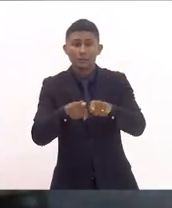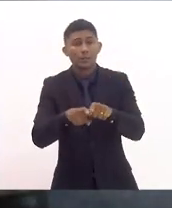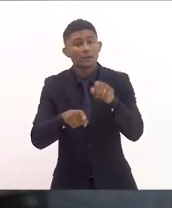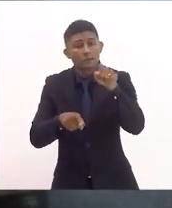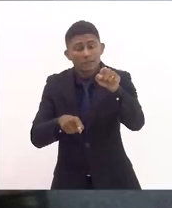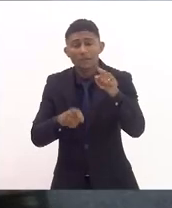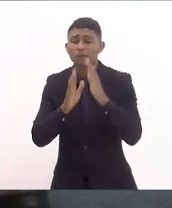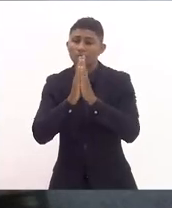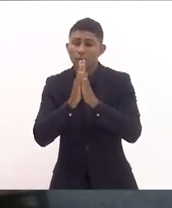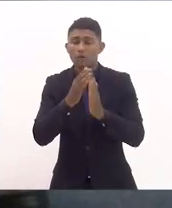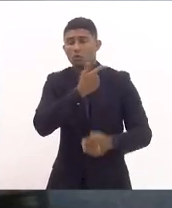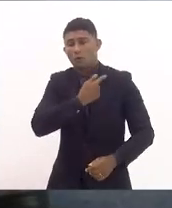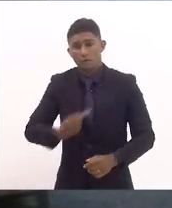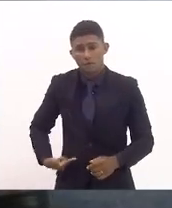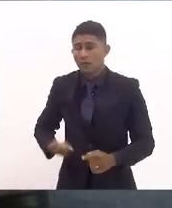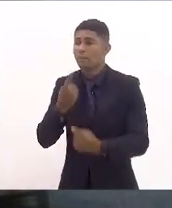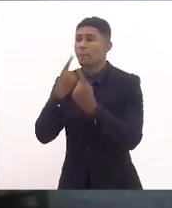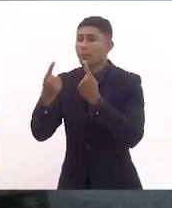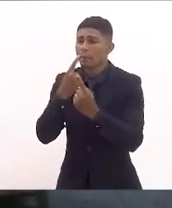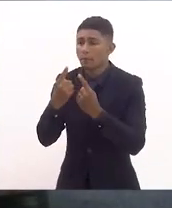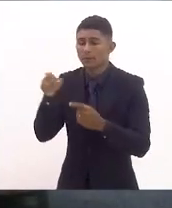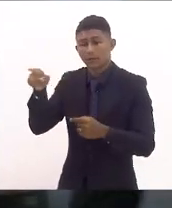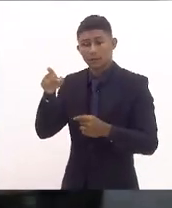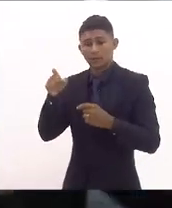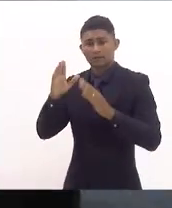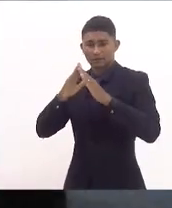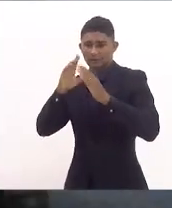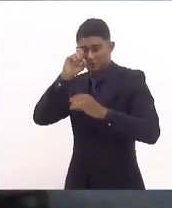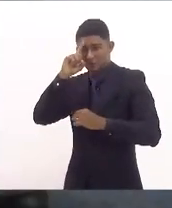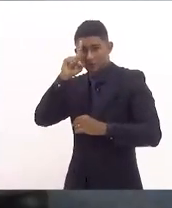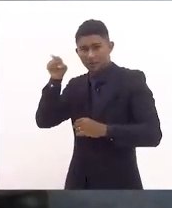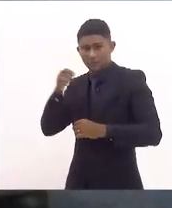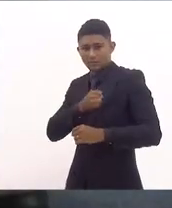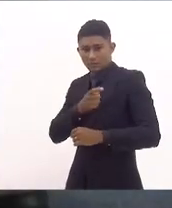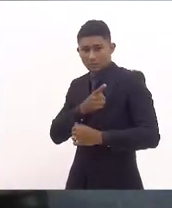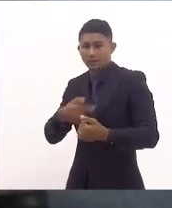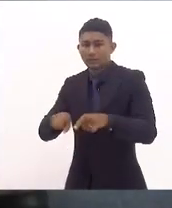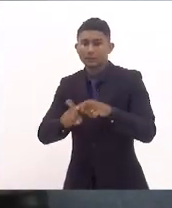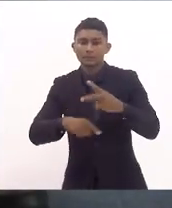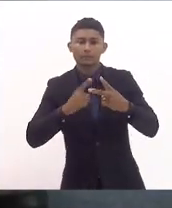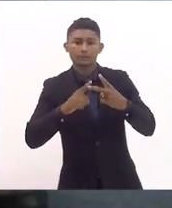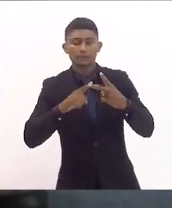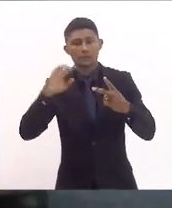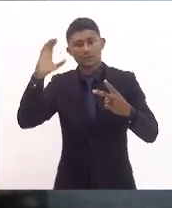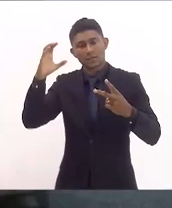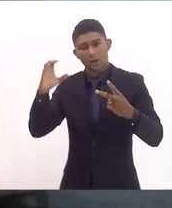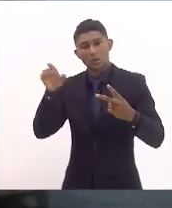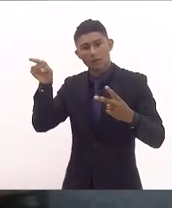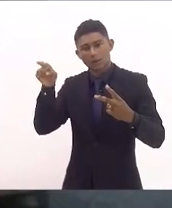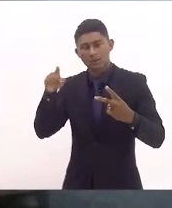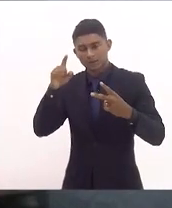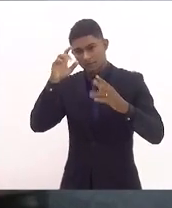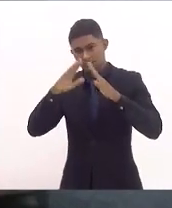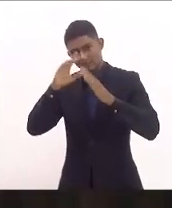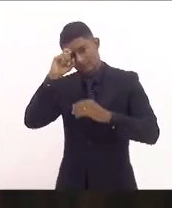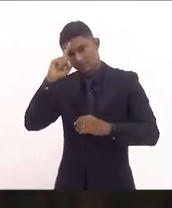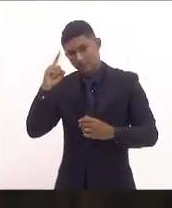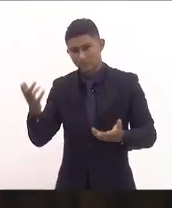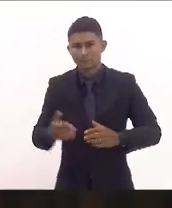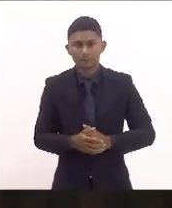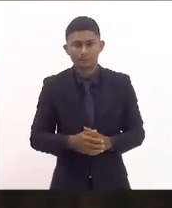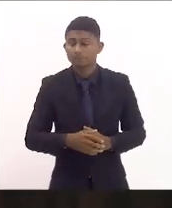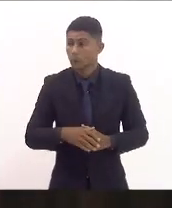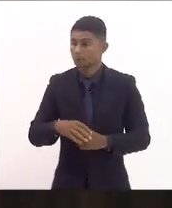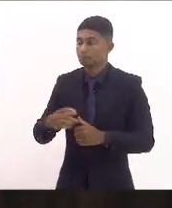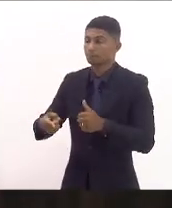governo em relação ao hospital é o Esqueleto em São Gonçalo Azevedo Lima em Niterói muito obrigada Presidente pode falar bem